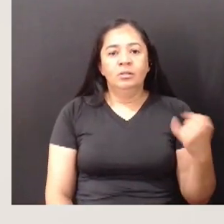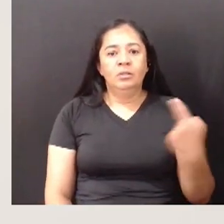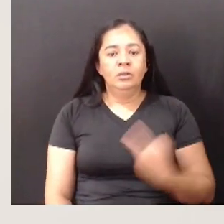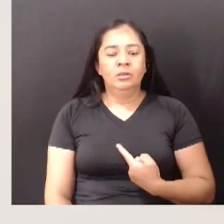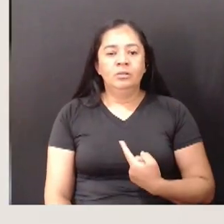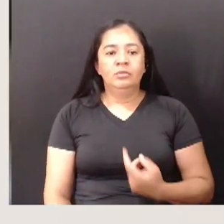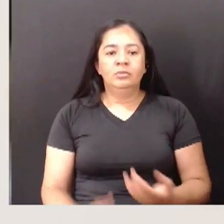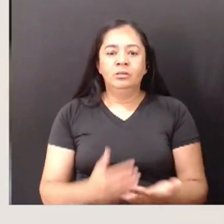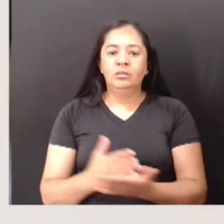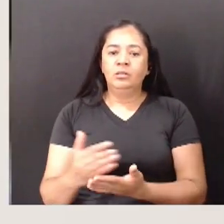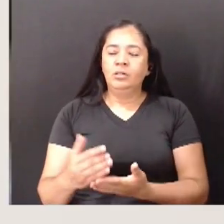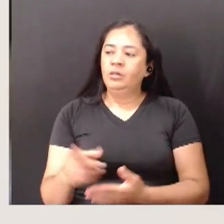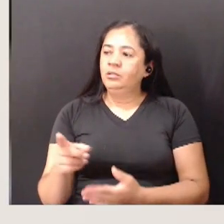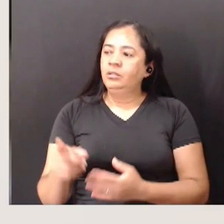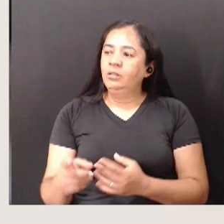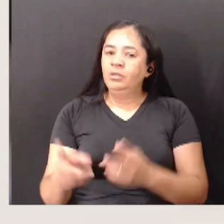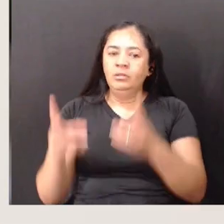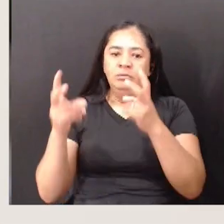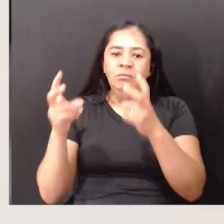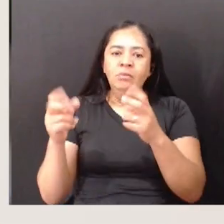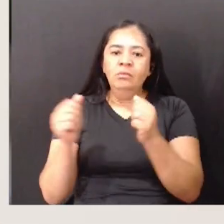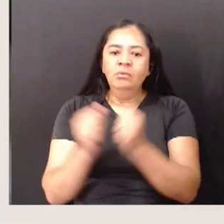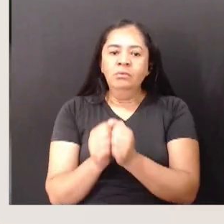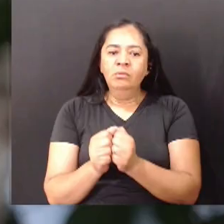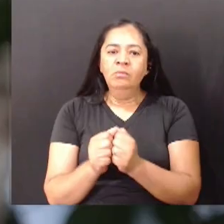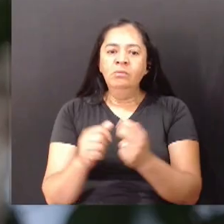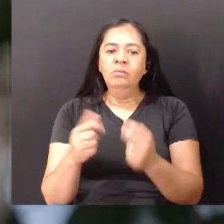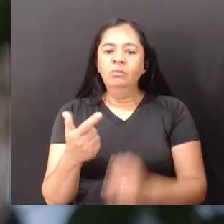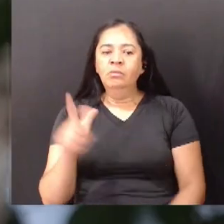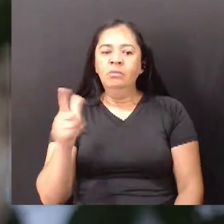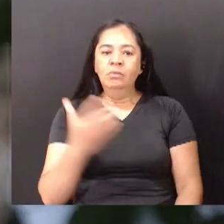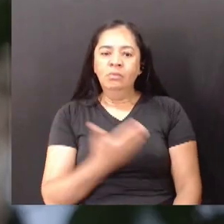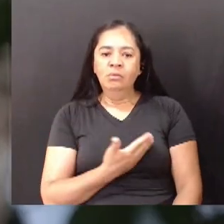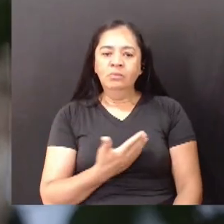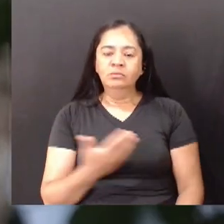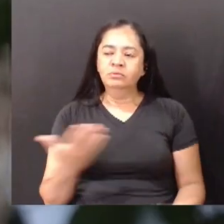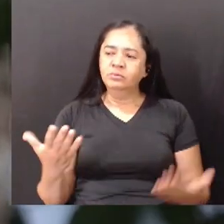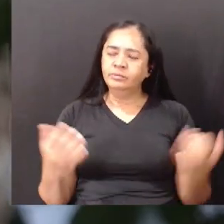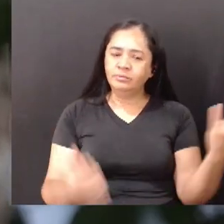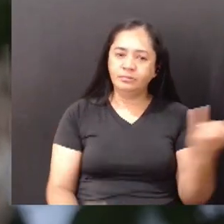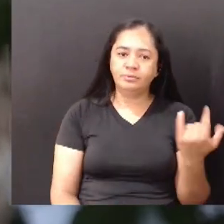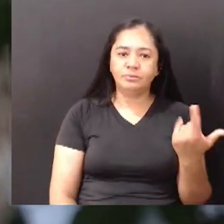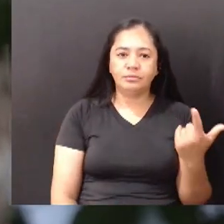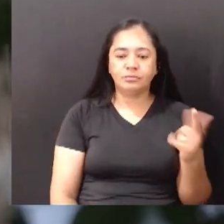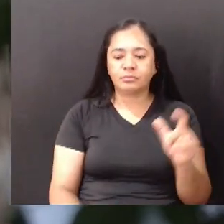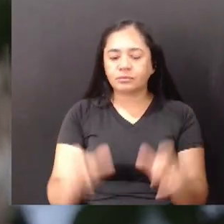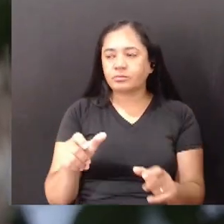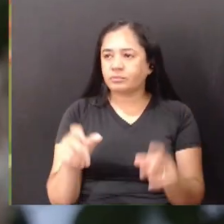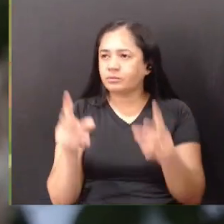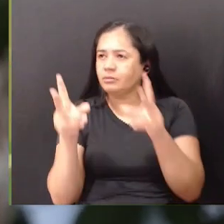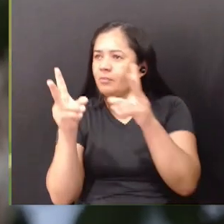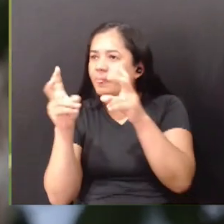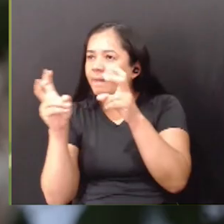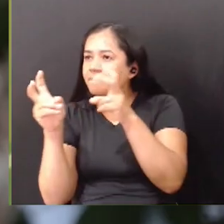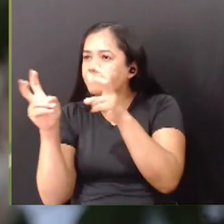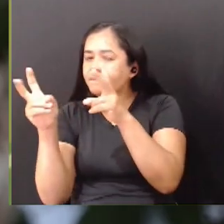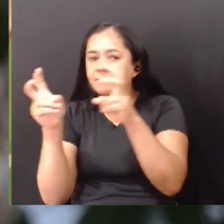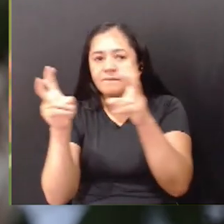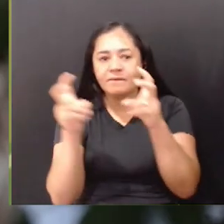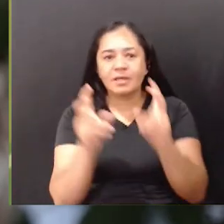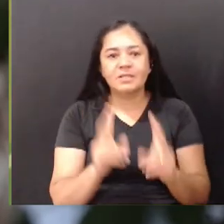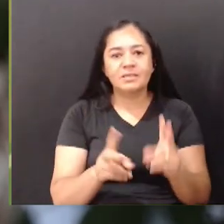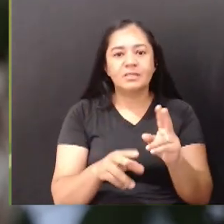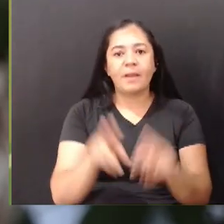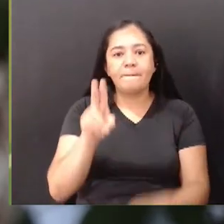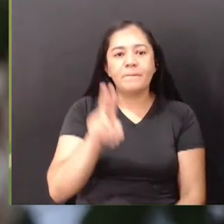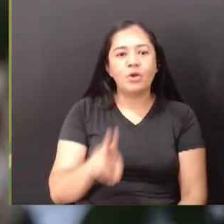aqui no início, inclusive nesse flagrante você estava com o José Dionísio, qual que é a importância dos observadores de aves, por